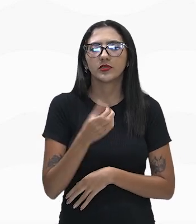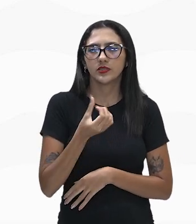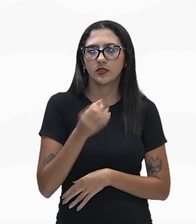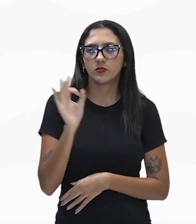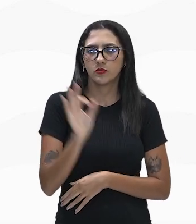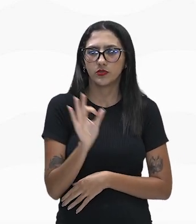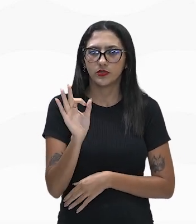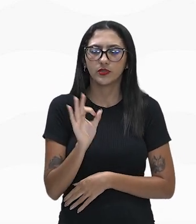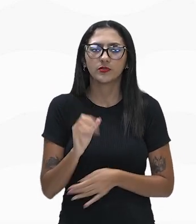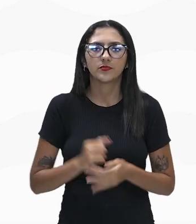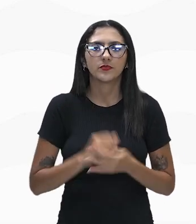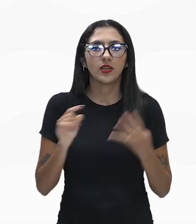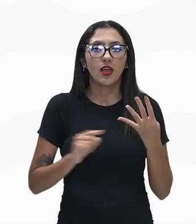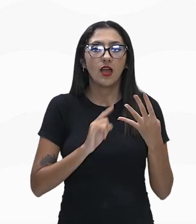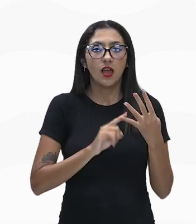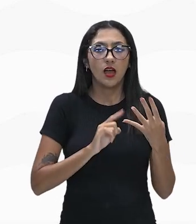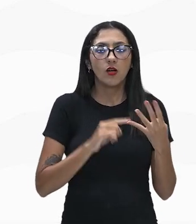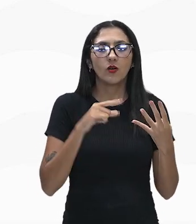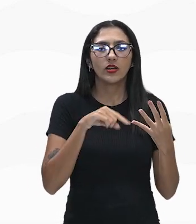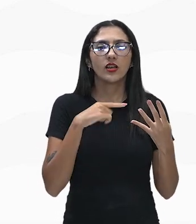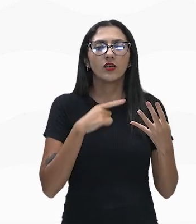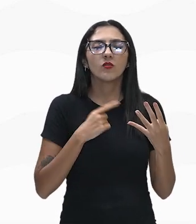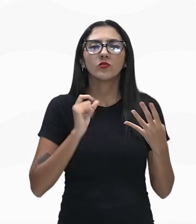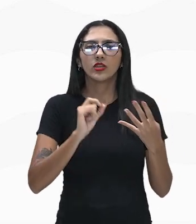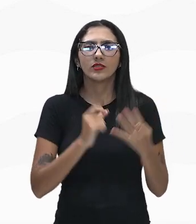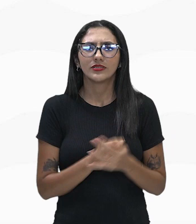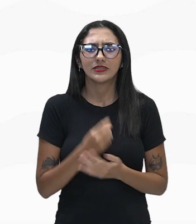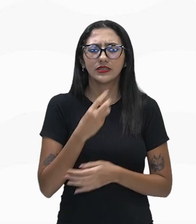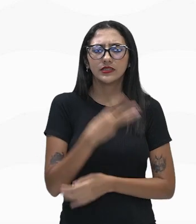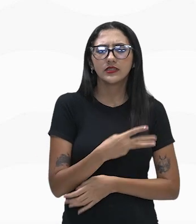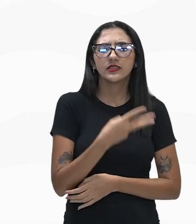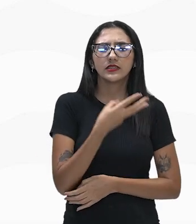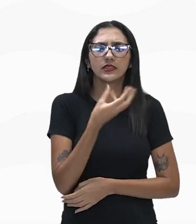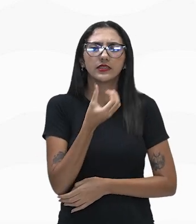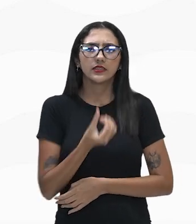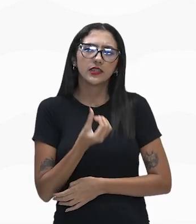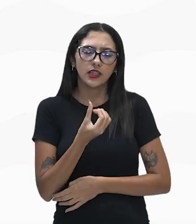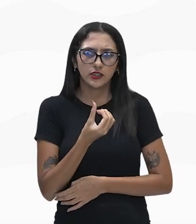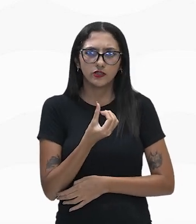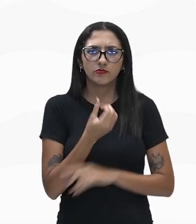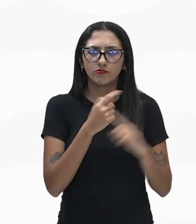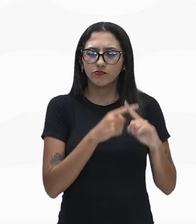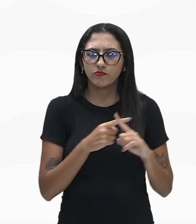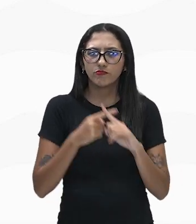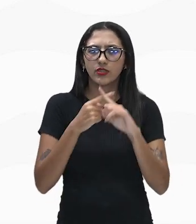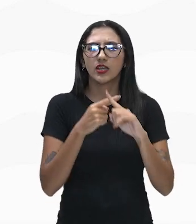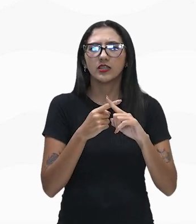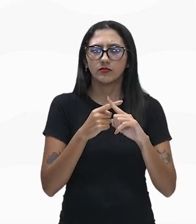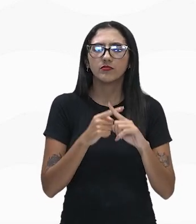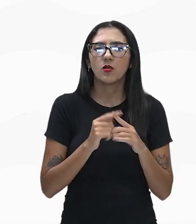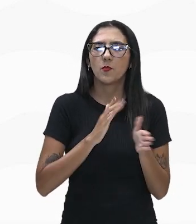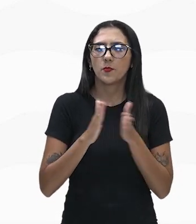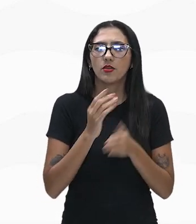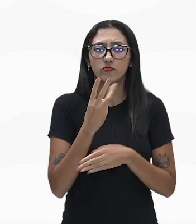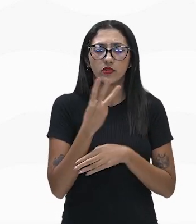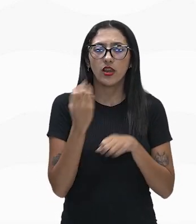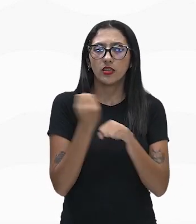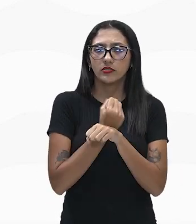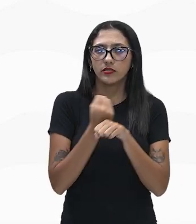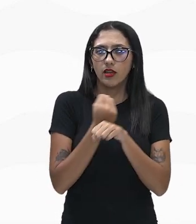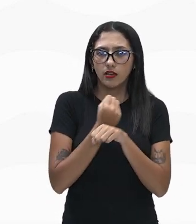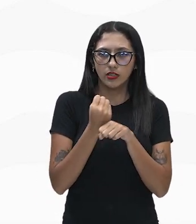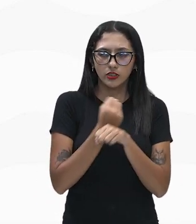estamos trabalhando aí com um total de 36 parcelas, tá? Ou seja, 3 anos pagando uma